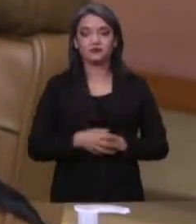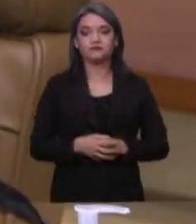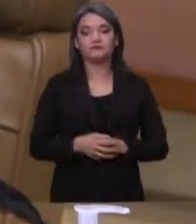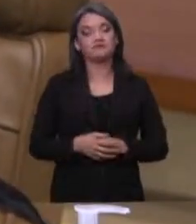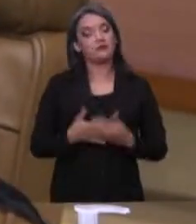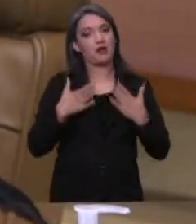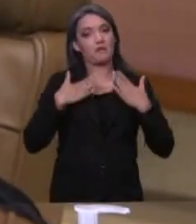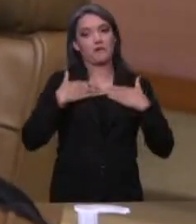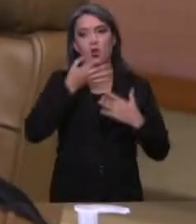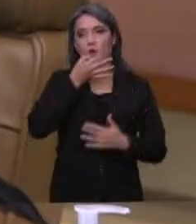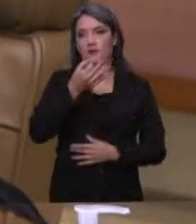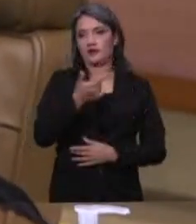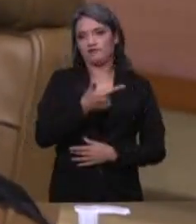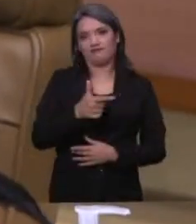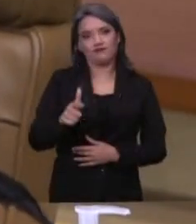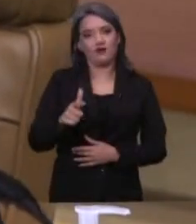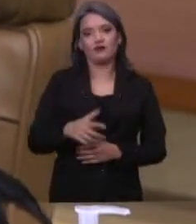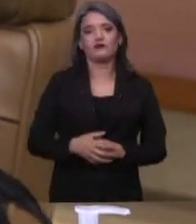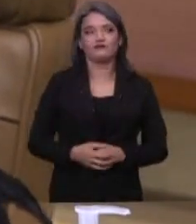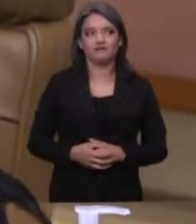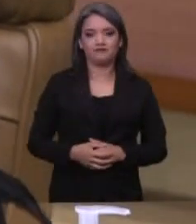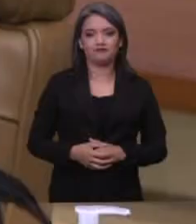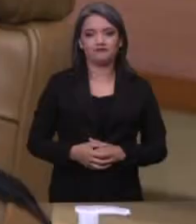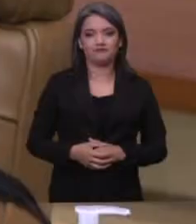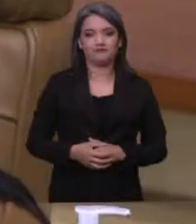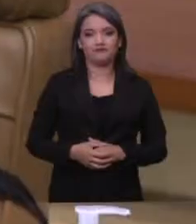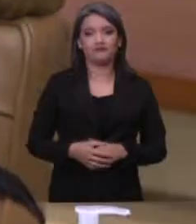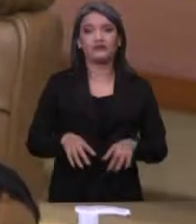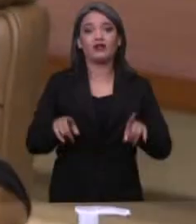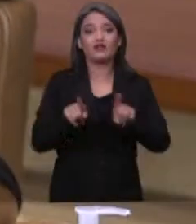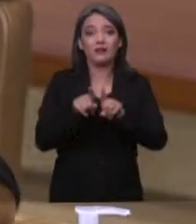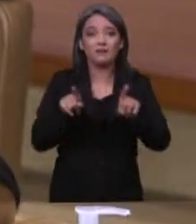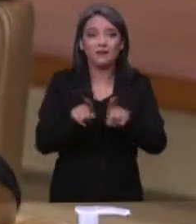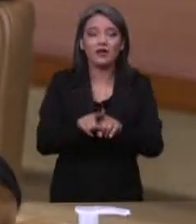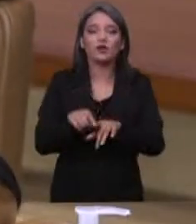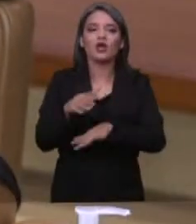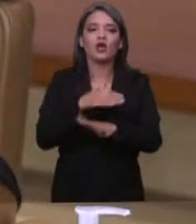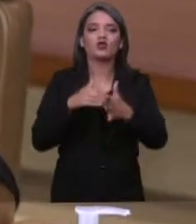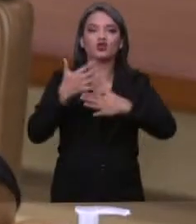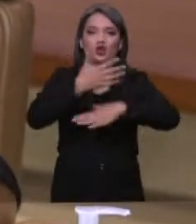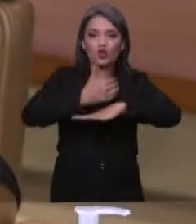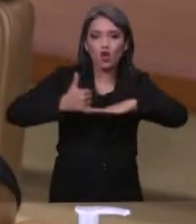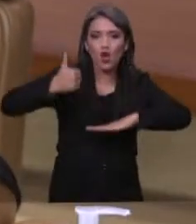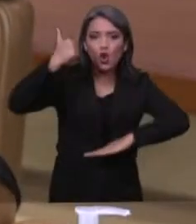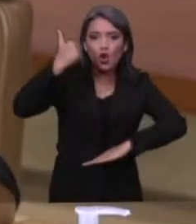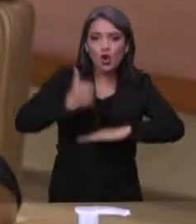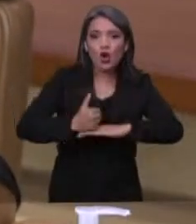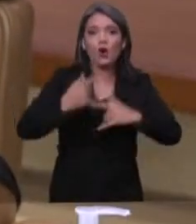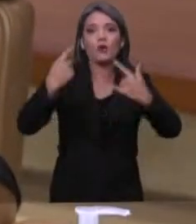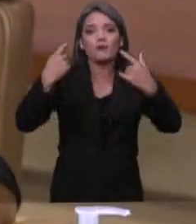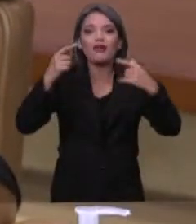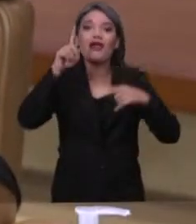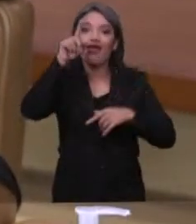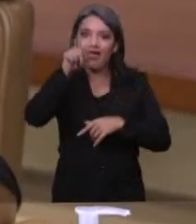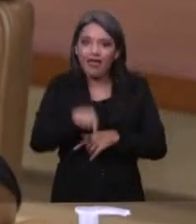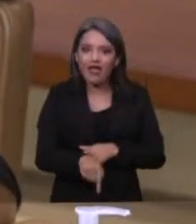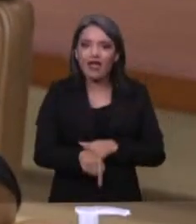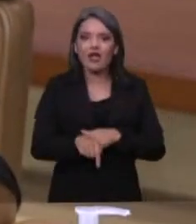Entendo que não. E entendo que todo golpe de Estado pressupõe ato